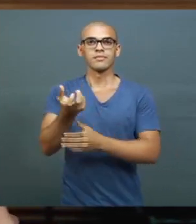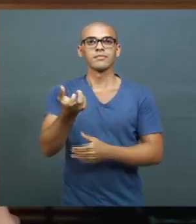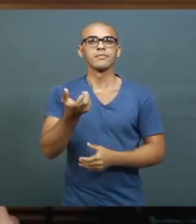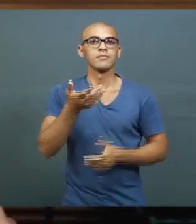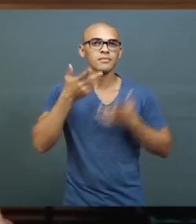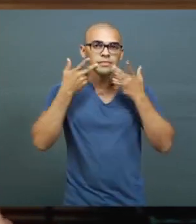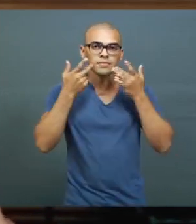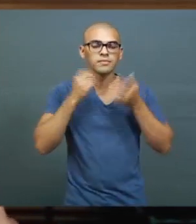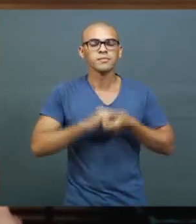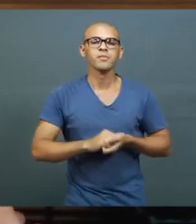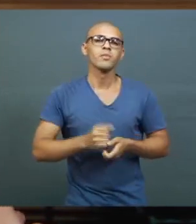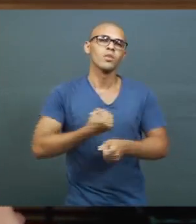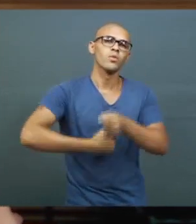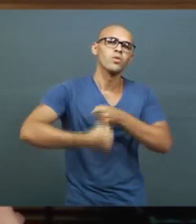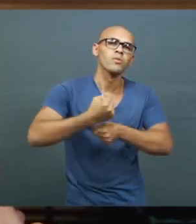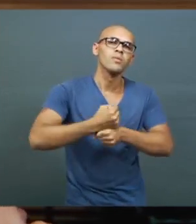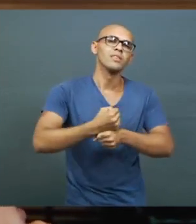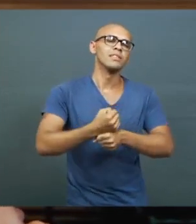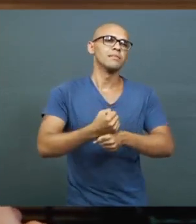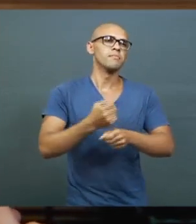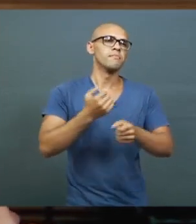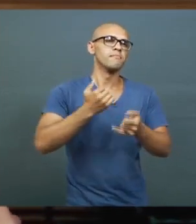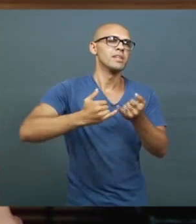que contratando, vou usar essa palavra,